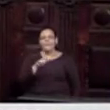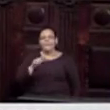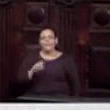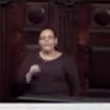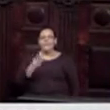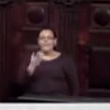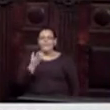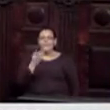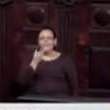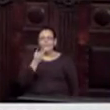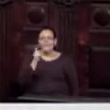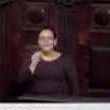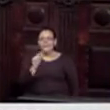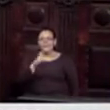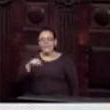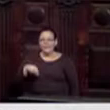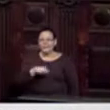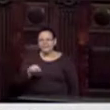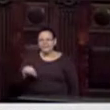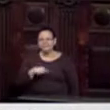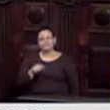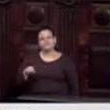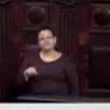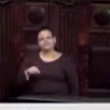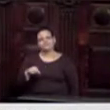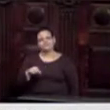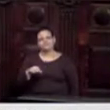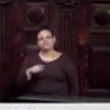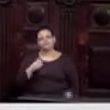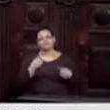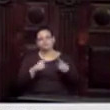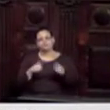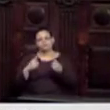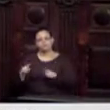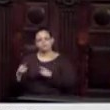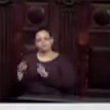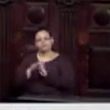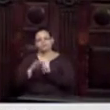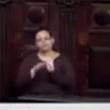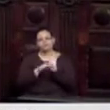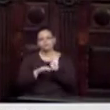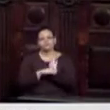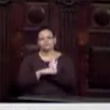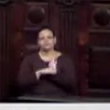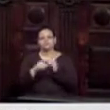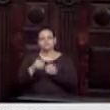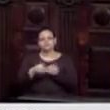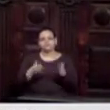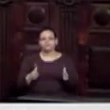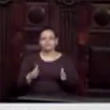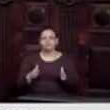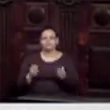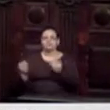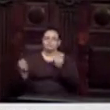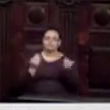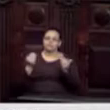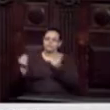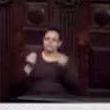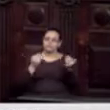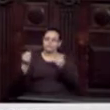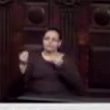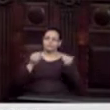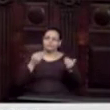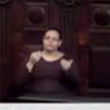senhor presidente, que nós somos radicalmente contra as medidas brutais do pacote. E comparando com a brutalidade